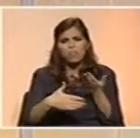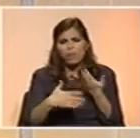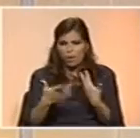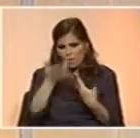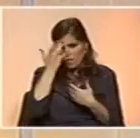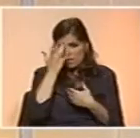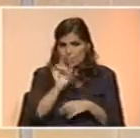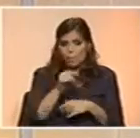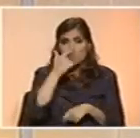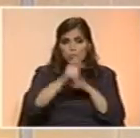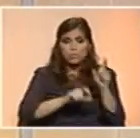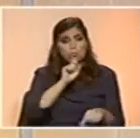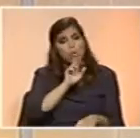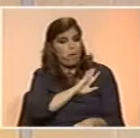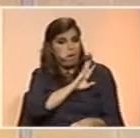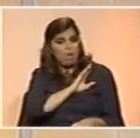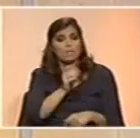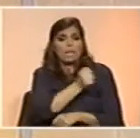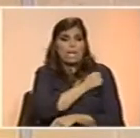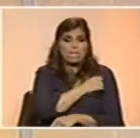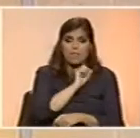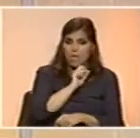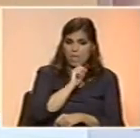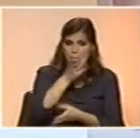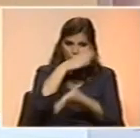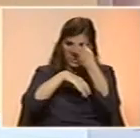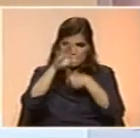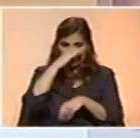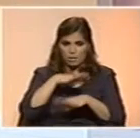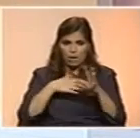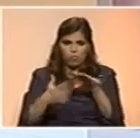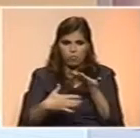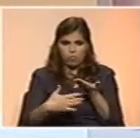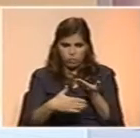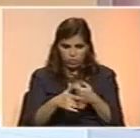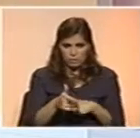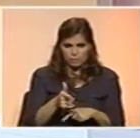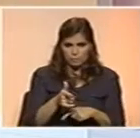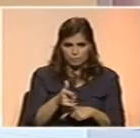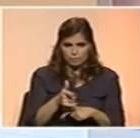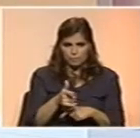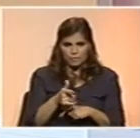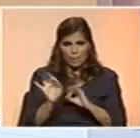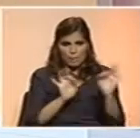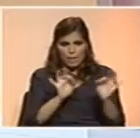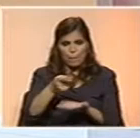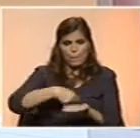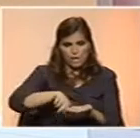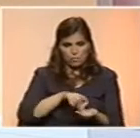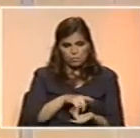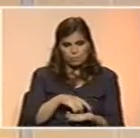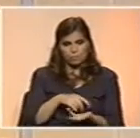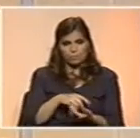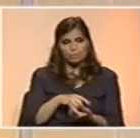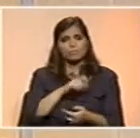outras páginas. Que as pessoas podem fazer em casa, é isso? Sim. Para aprender Sim,